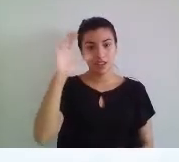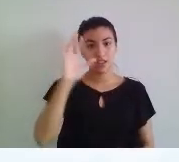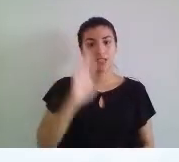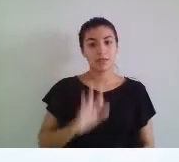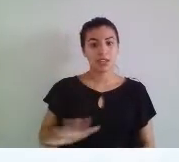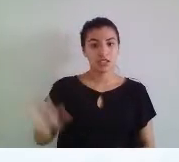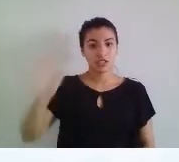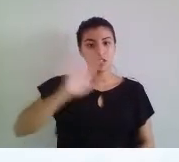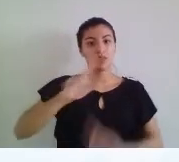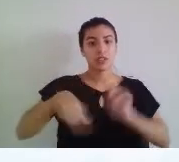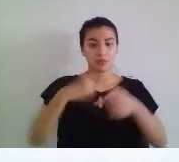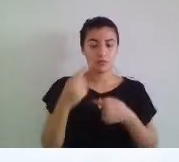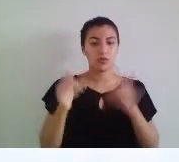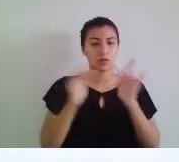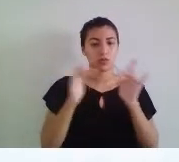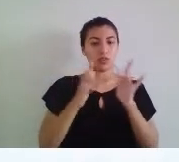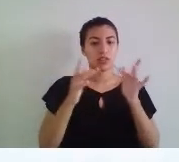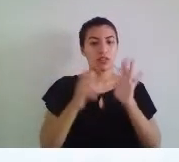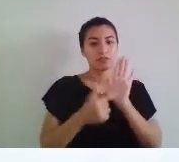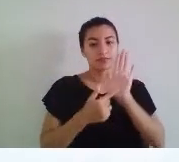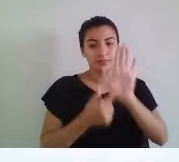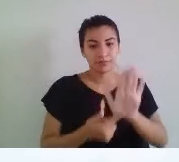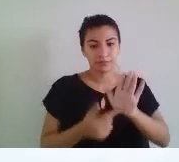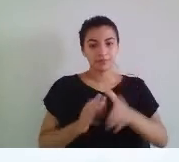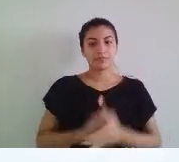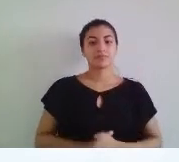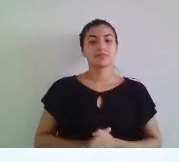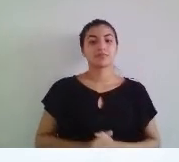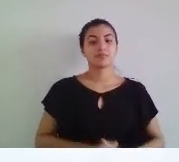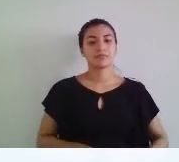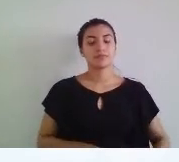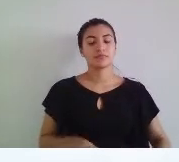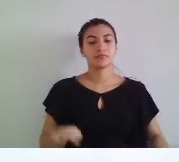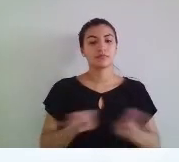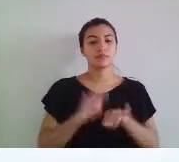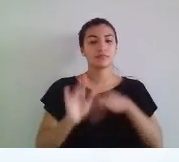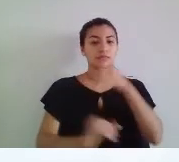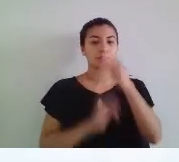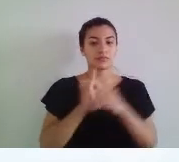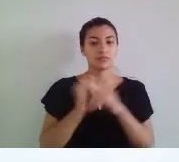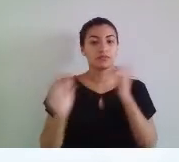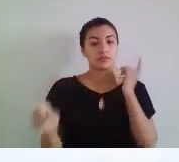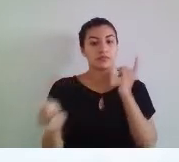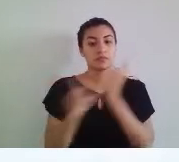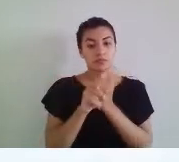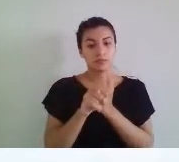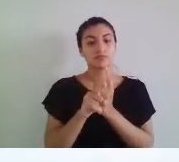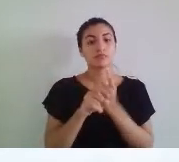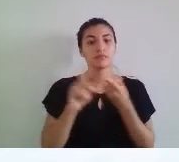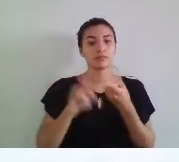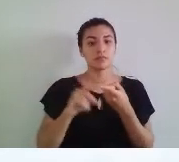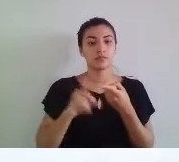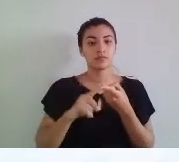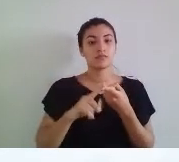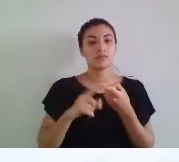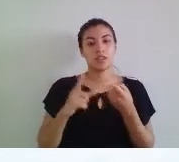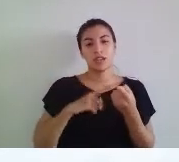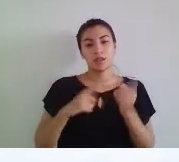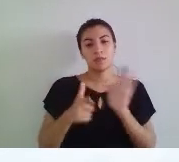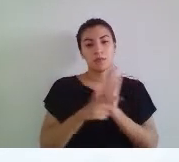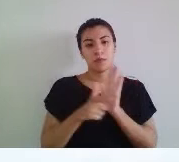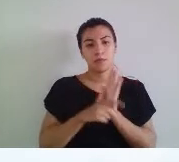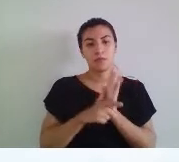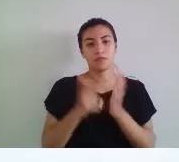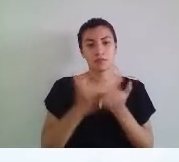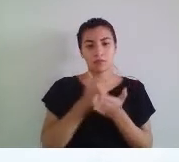então depois eu passo o contato dele. E, além disso, online é possível encontrar a obra tanto nessa versão física, né, que é o